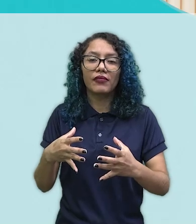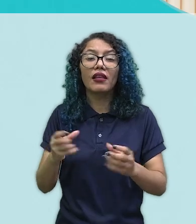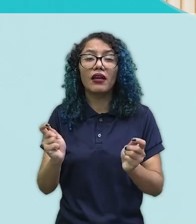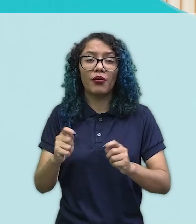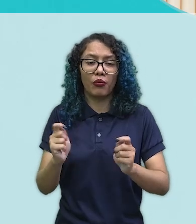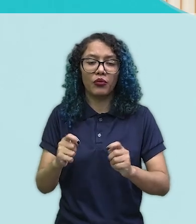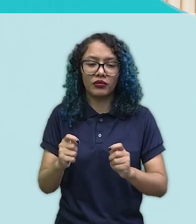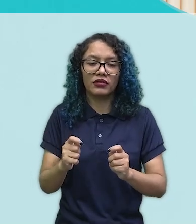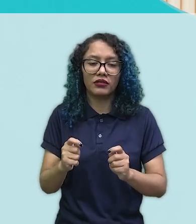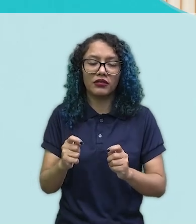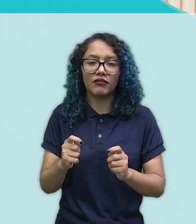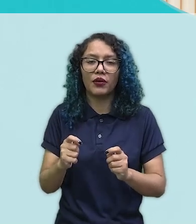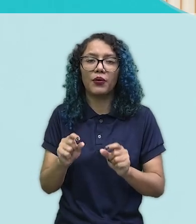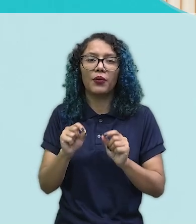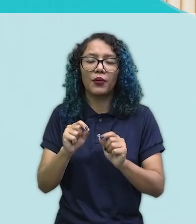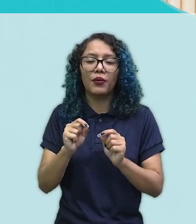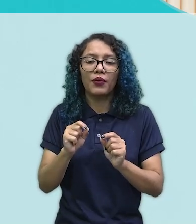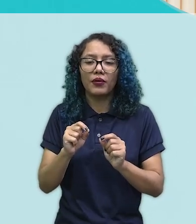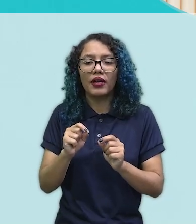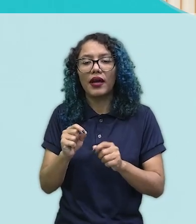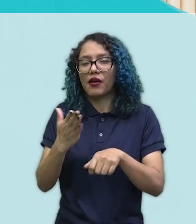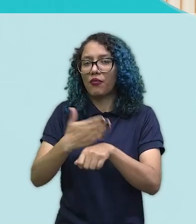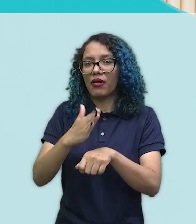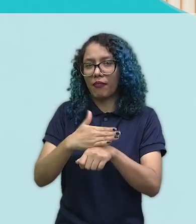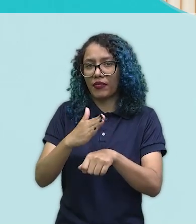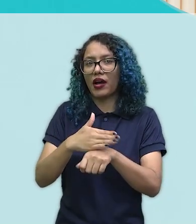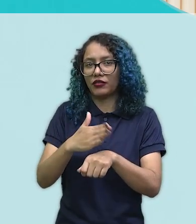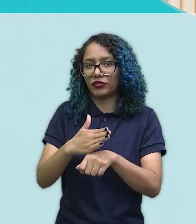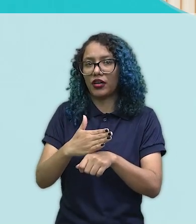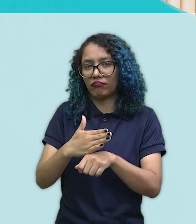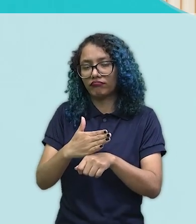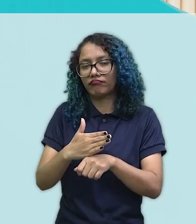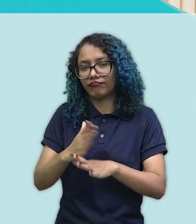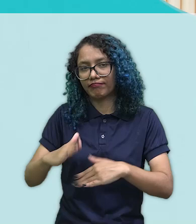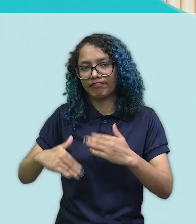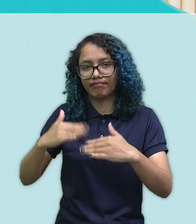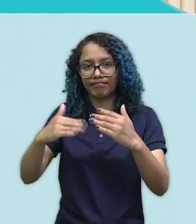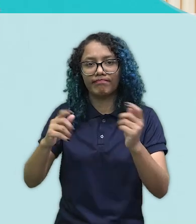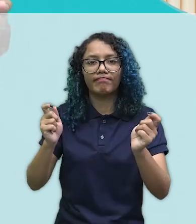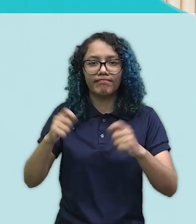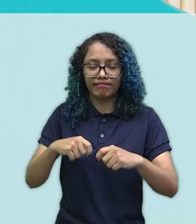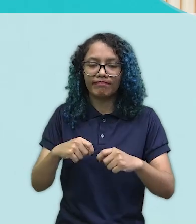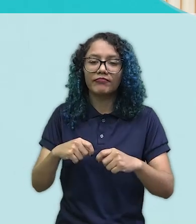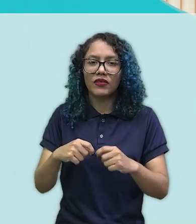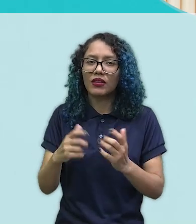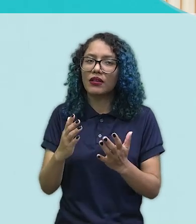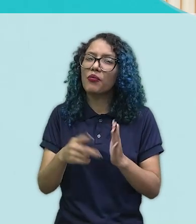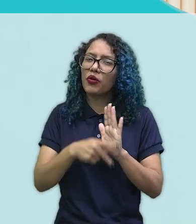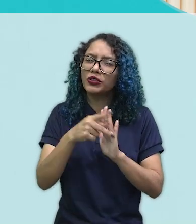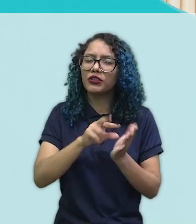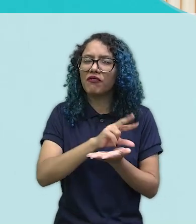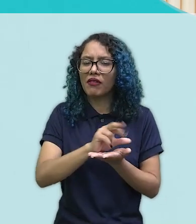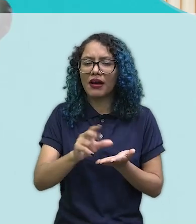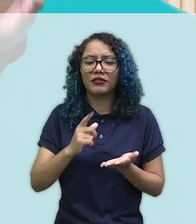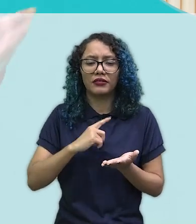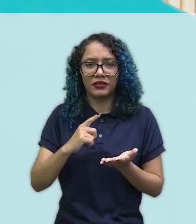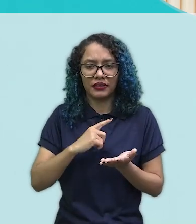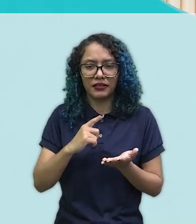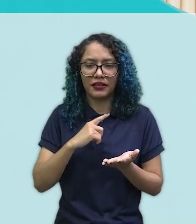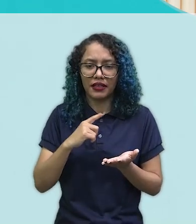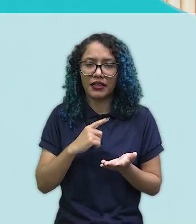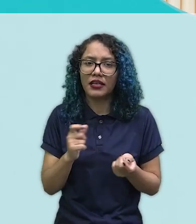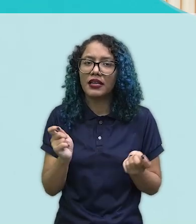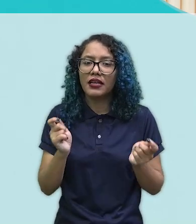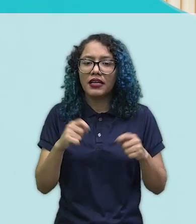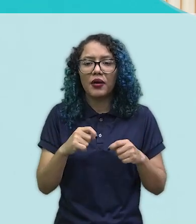você consegue desenvolver uma atividade desse tipo. Então, existem muitos projetos que fazem isso, que levam até